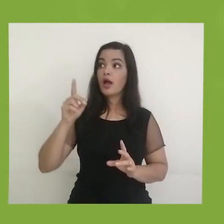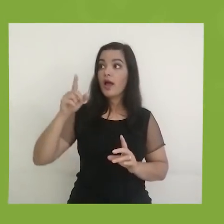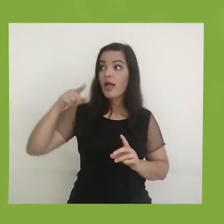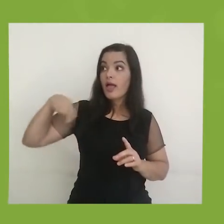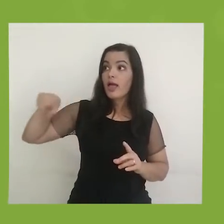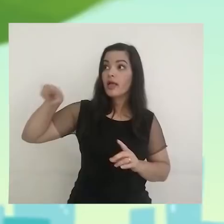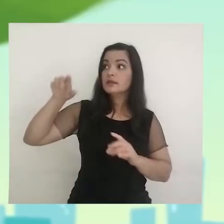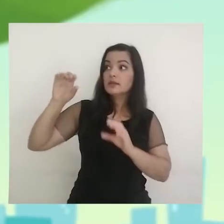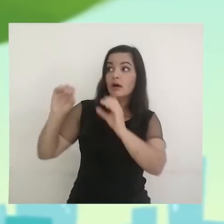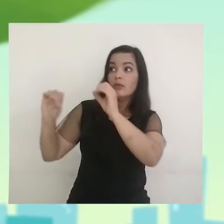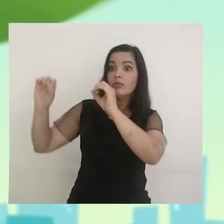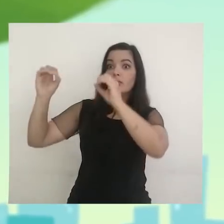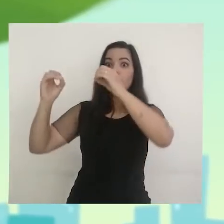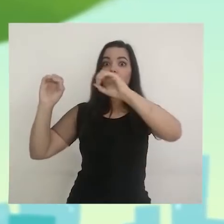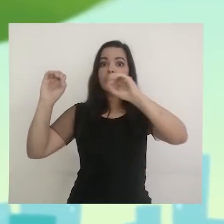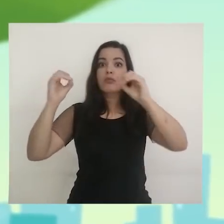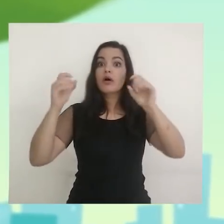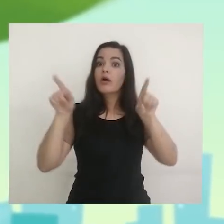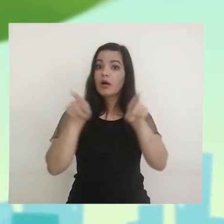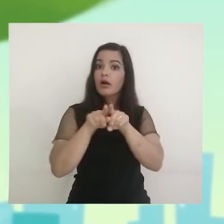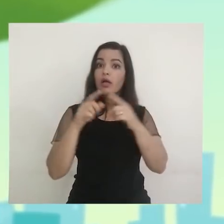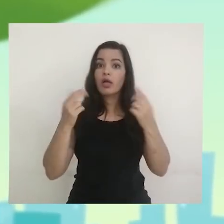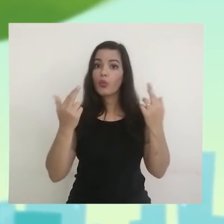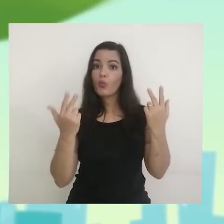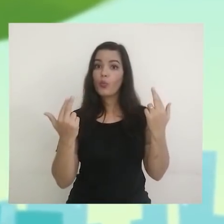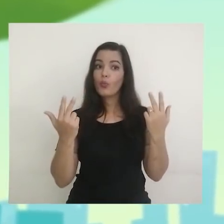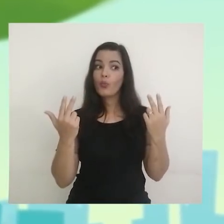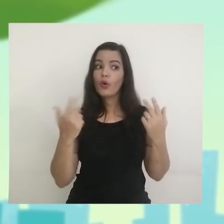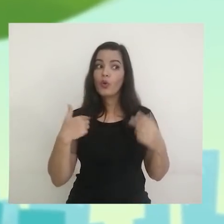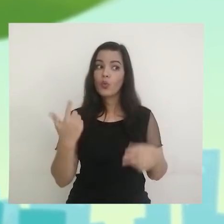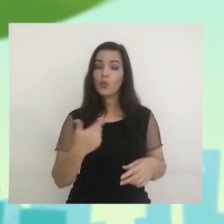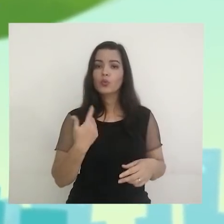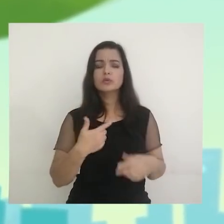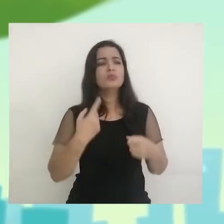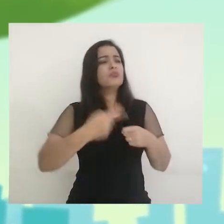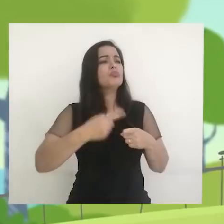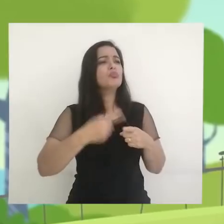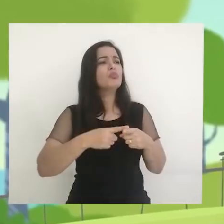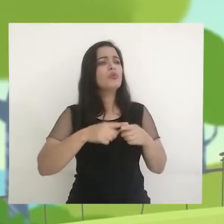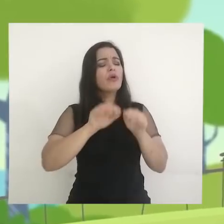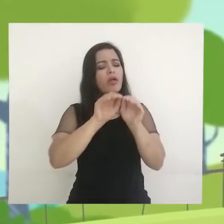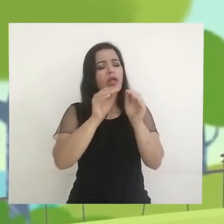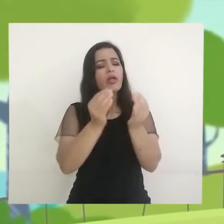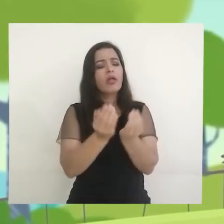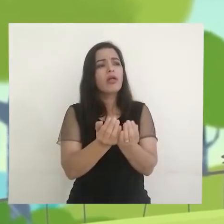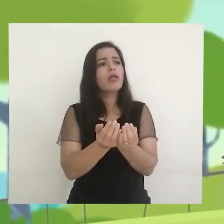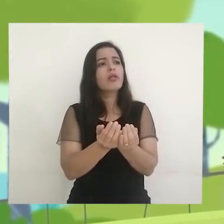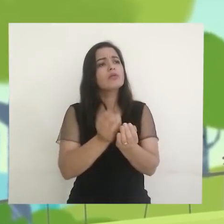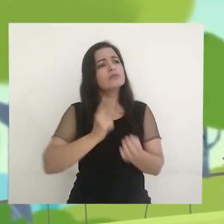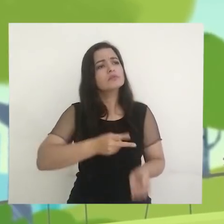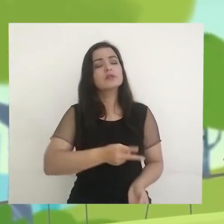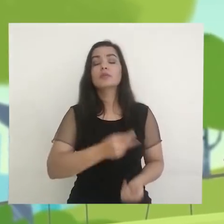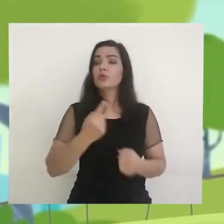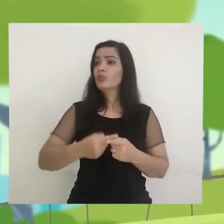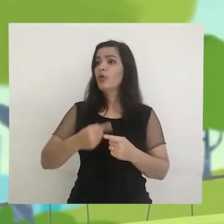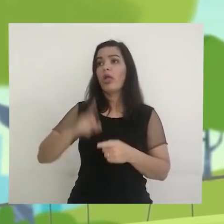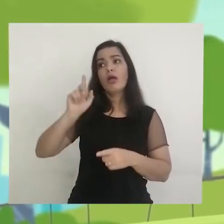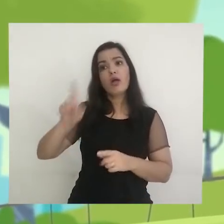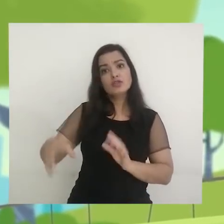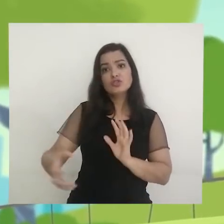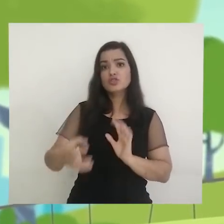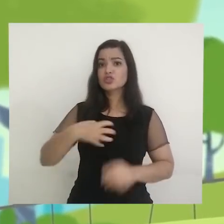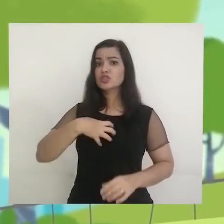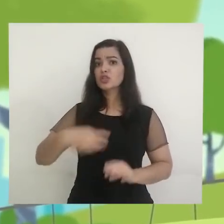são redondas. Por que será que toda bolha de sabão é redonda? Porque esse é o nosso formato de